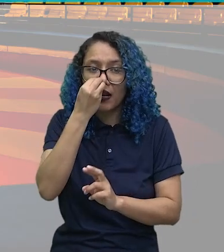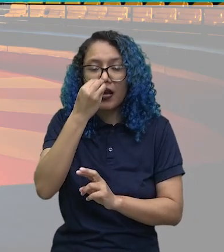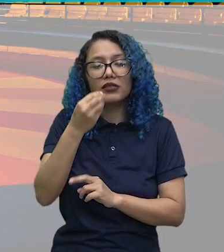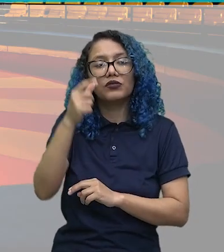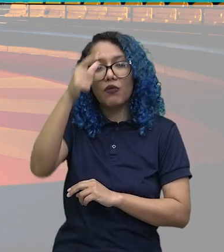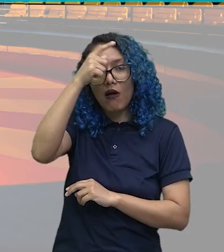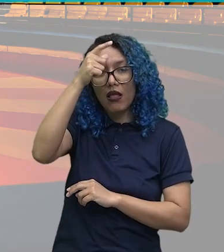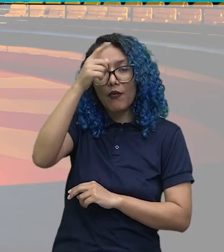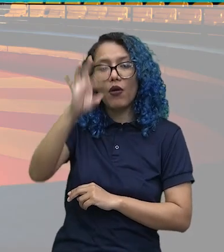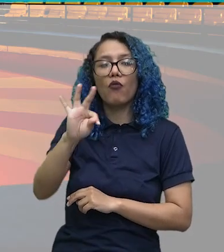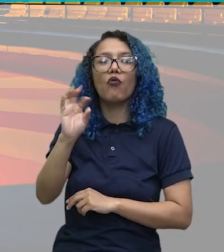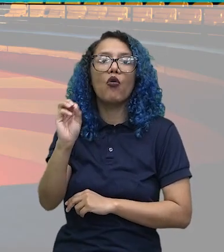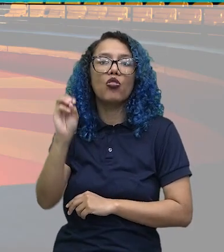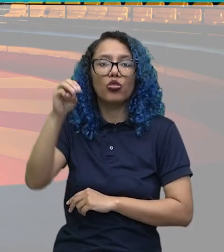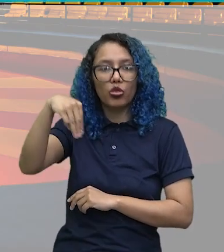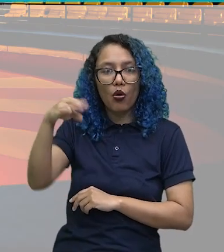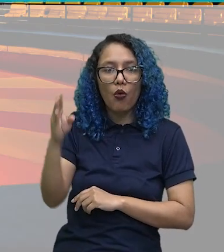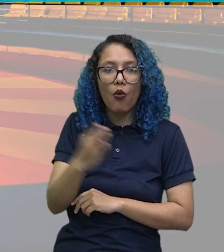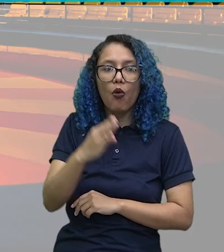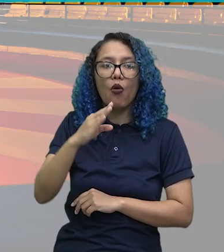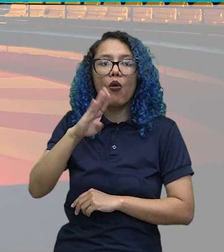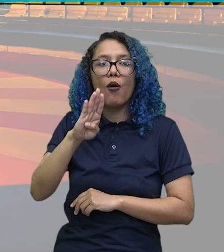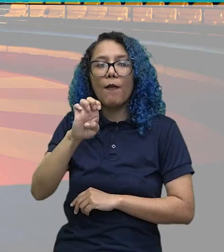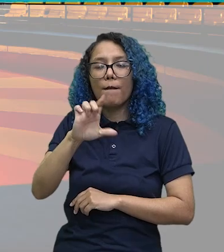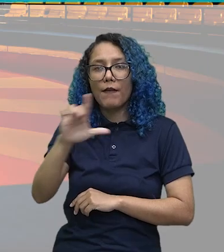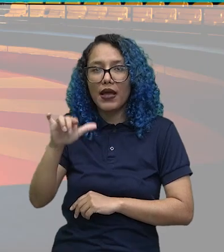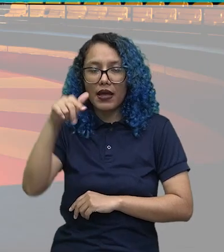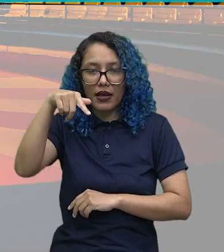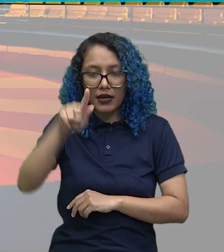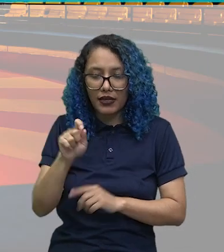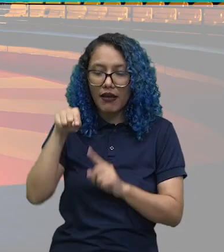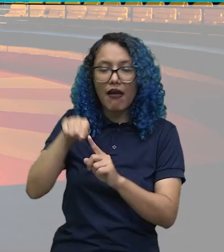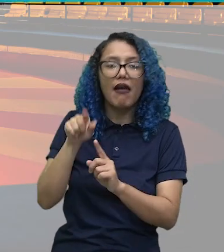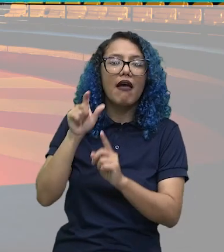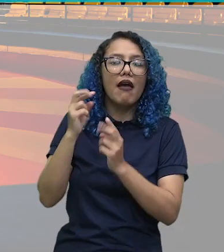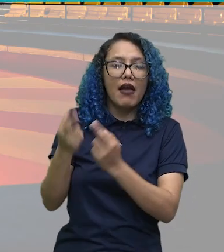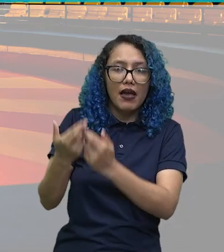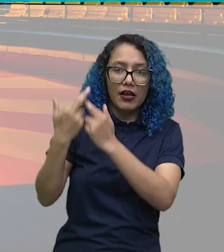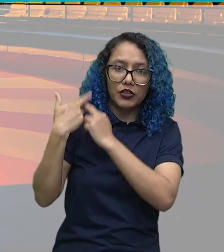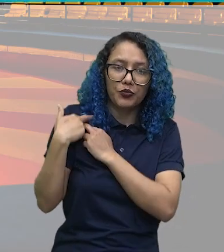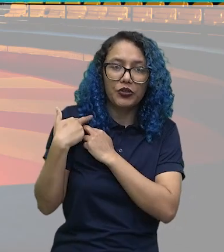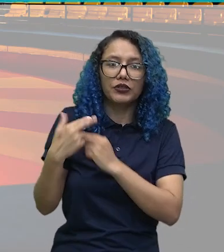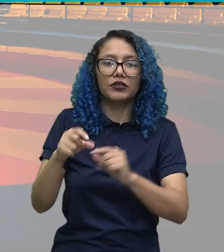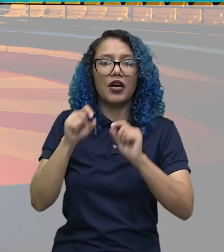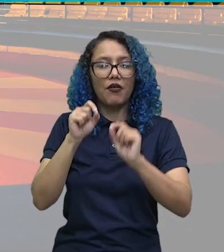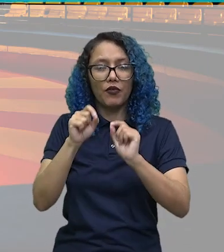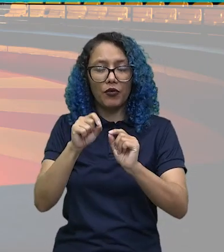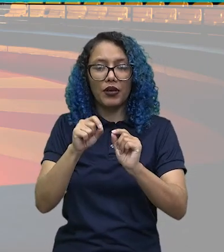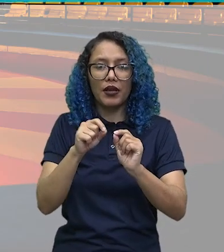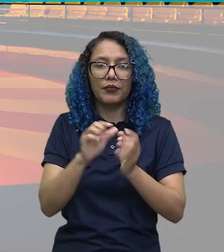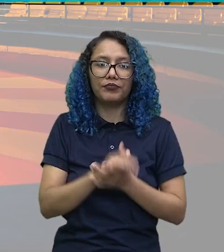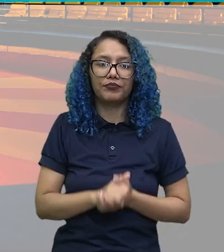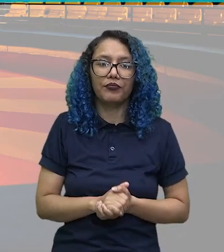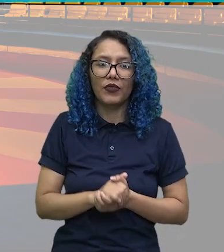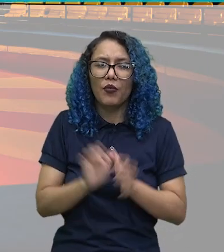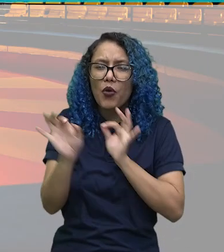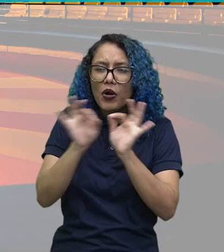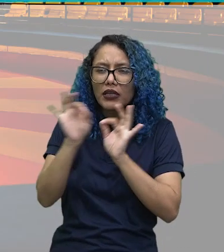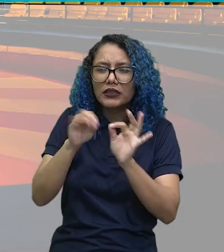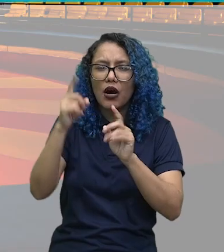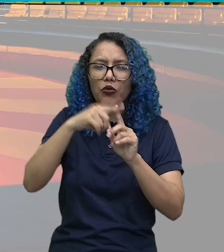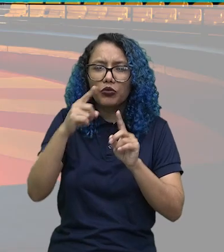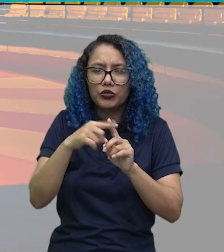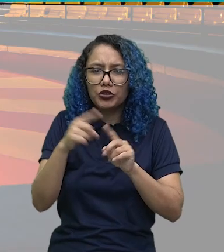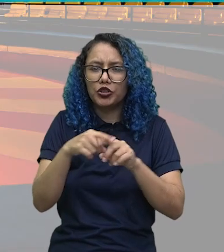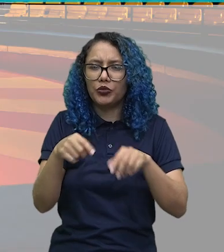Tom Belling Jr., frequentemente citado como um dos responsáveis por definir o tipo.